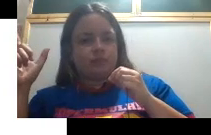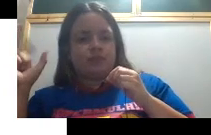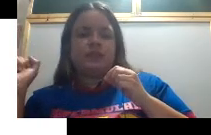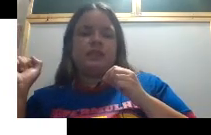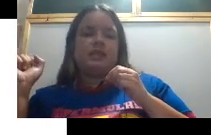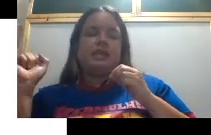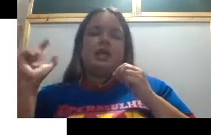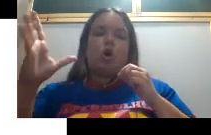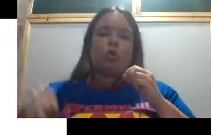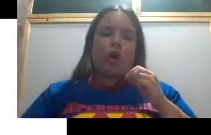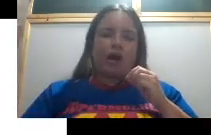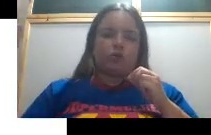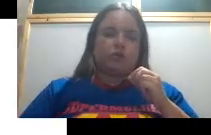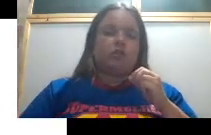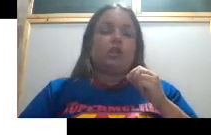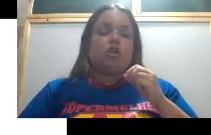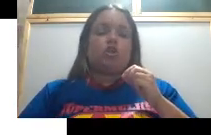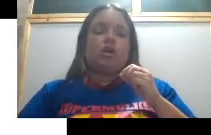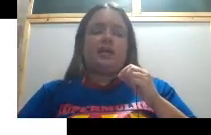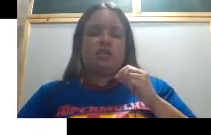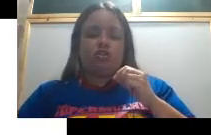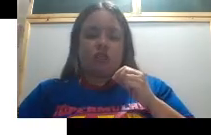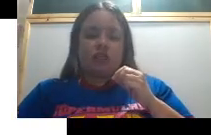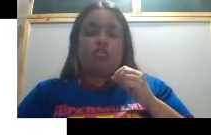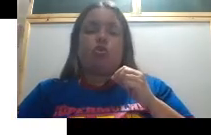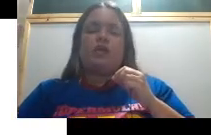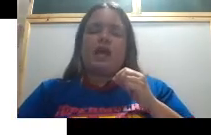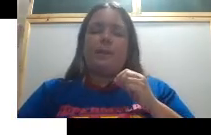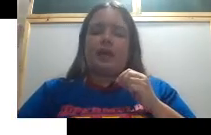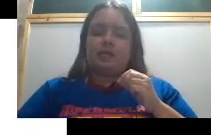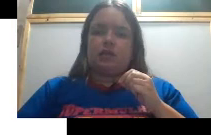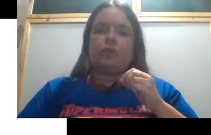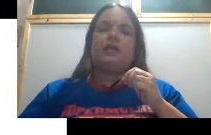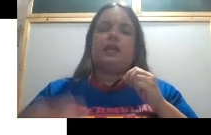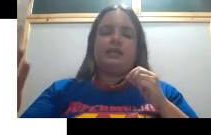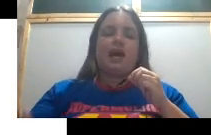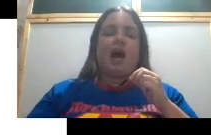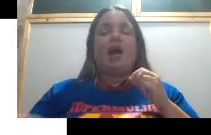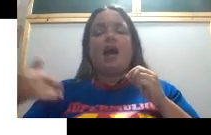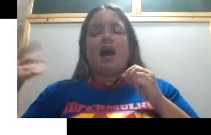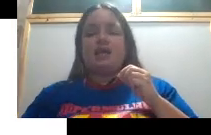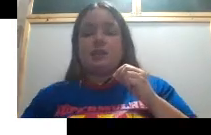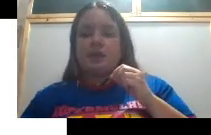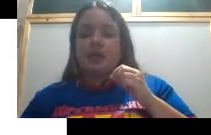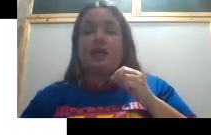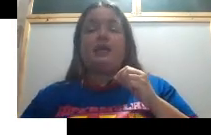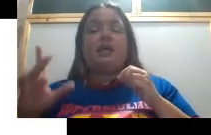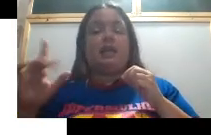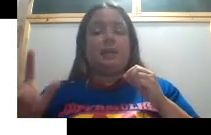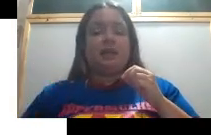um o quarto sobre as estrelas O que representa letra a a